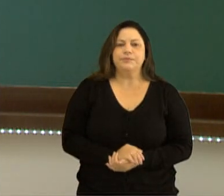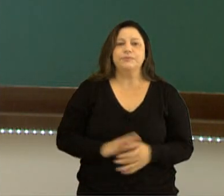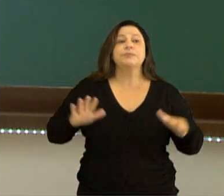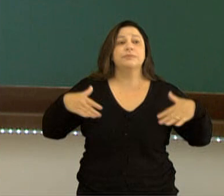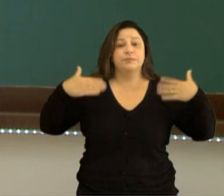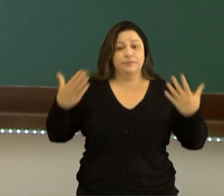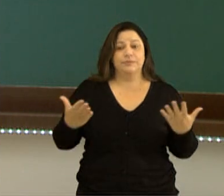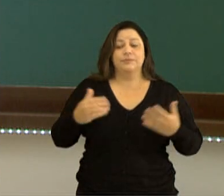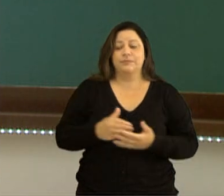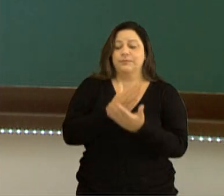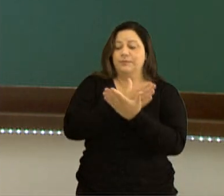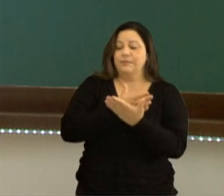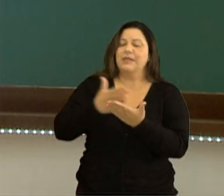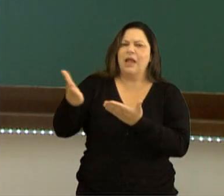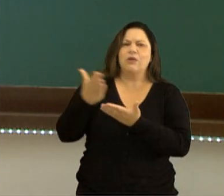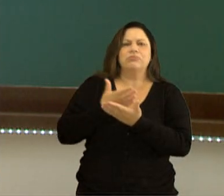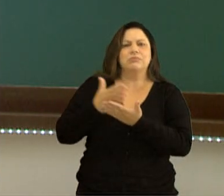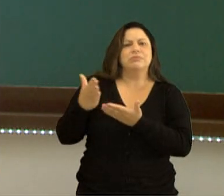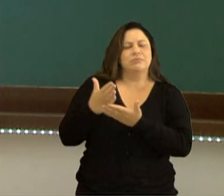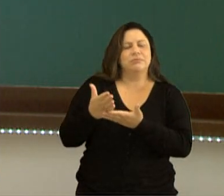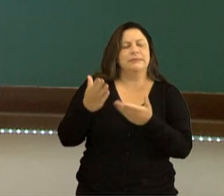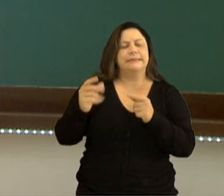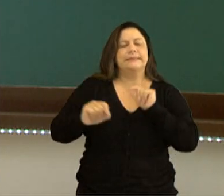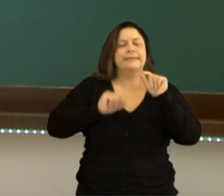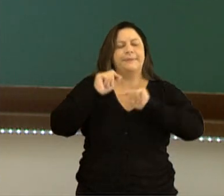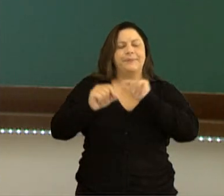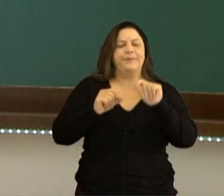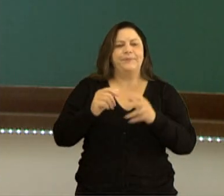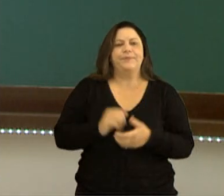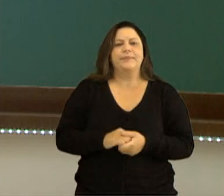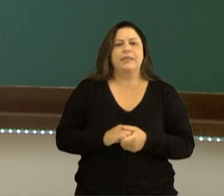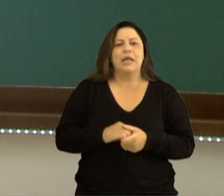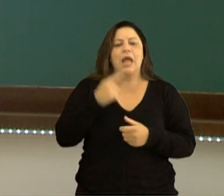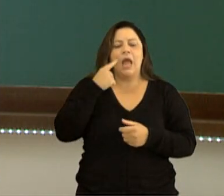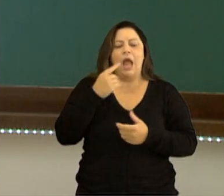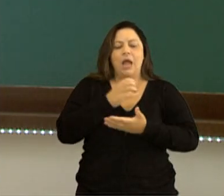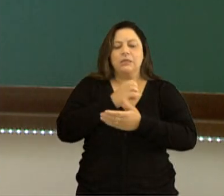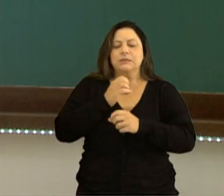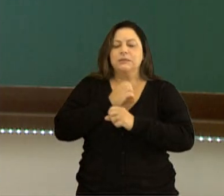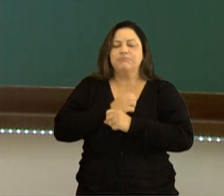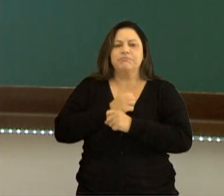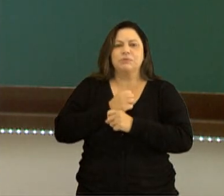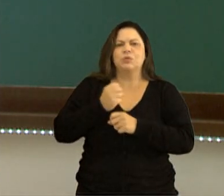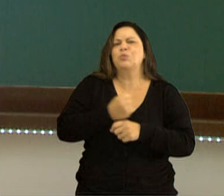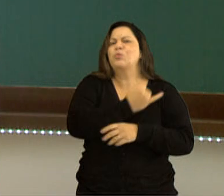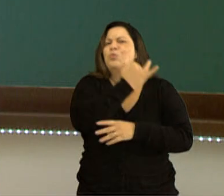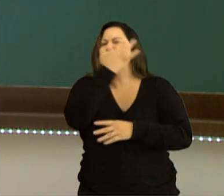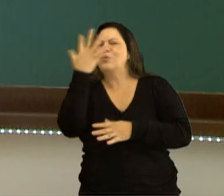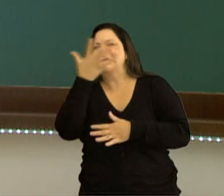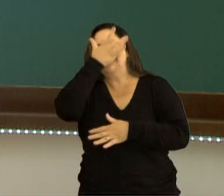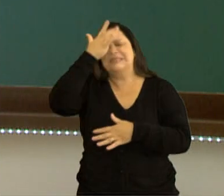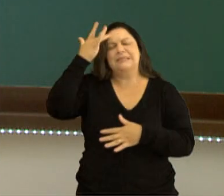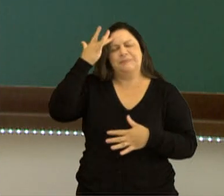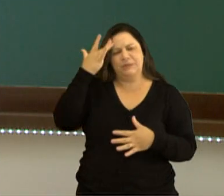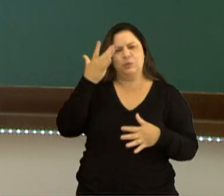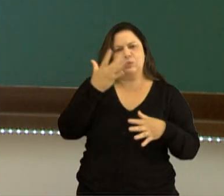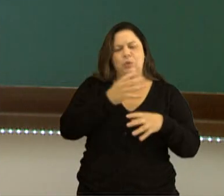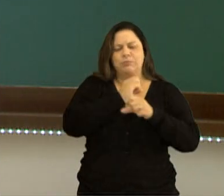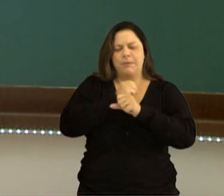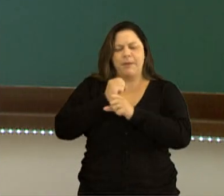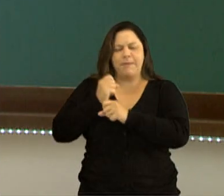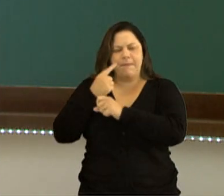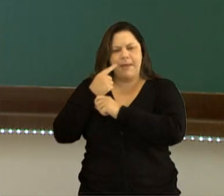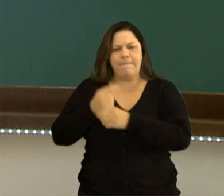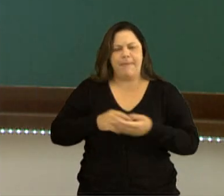ver aqui. Ao iniciar suas atividades, um assessorista registra tanto o número de pessoas que entram, como o número